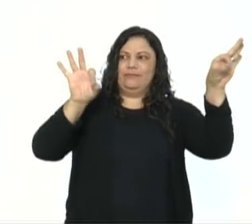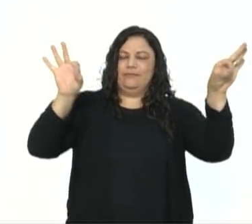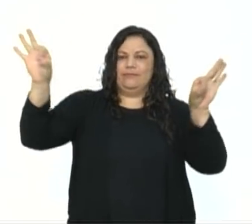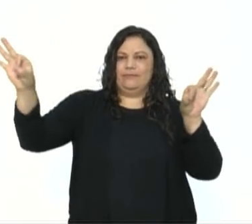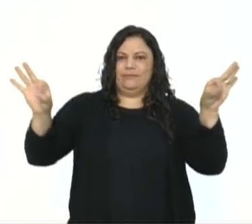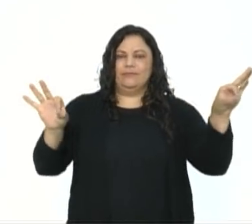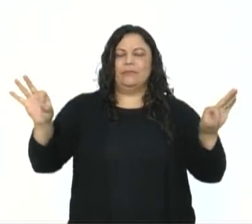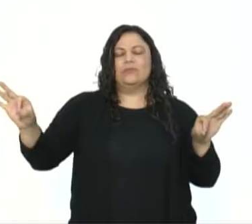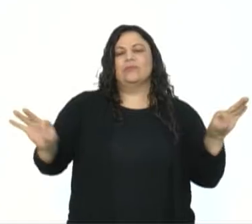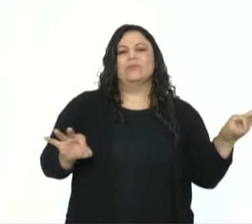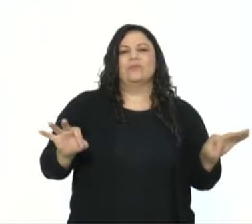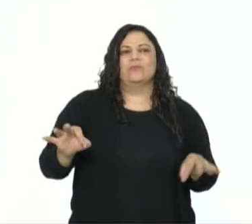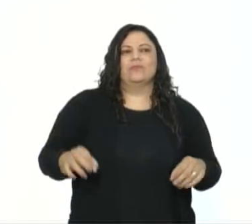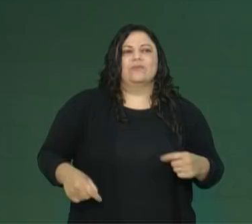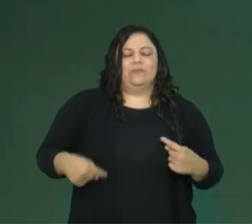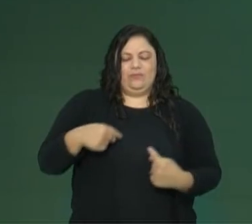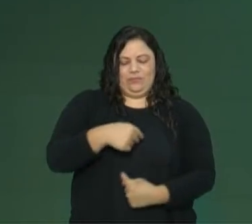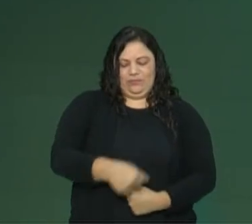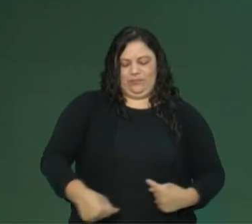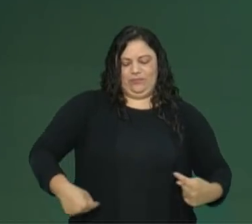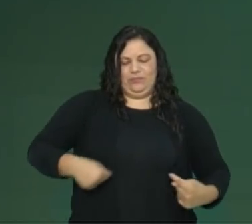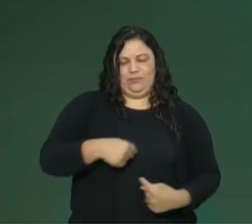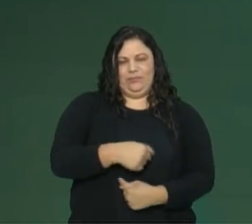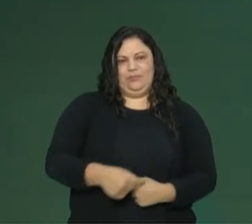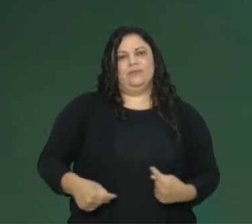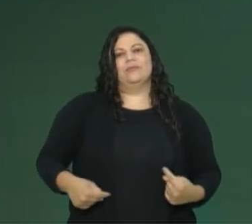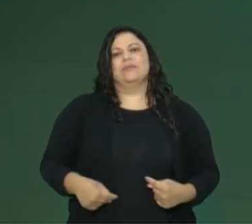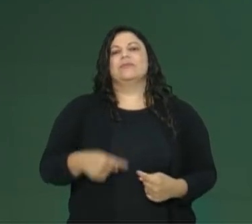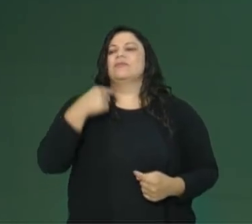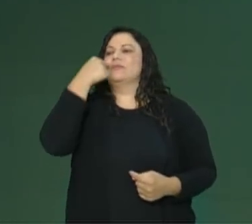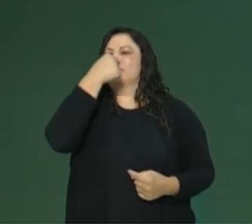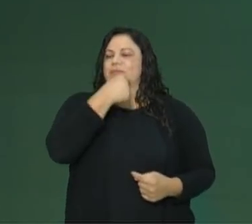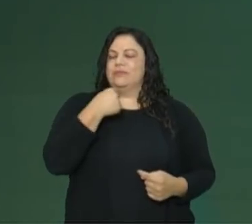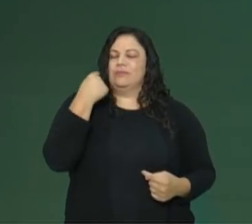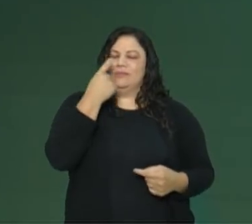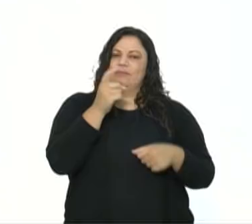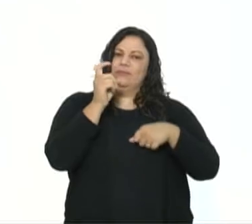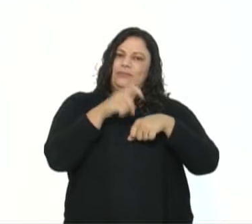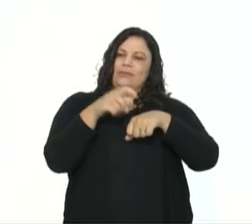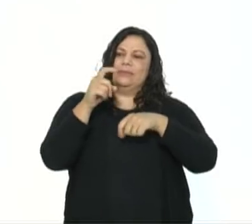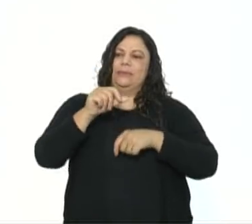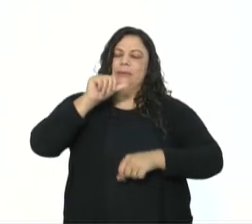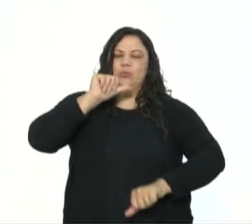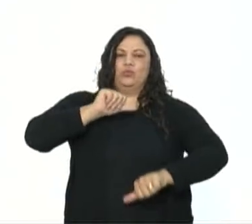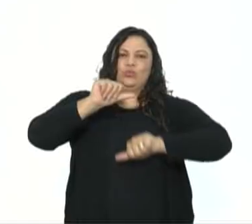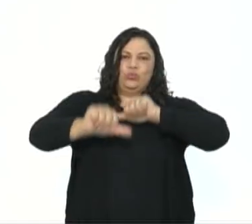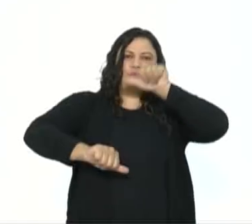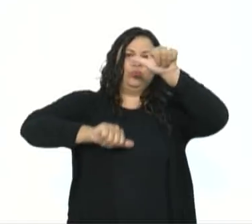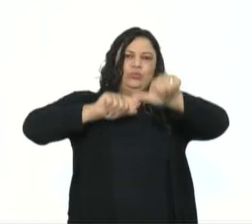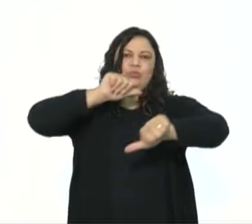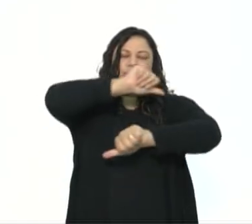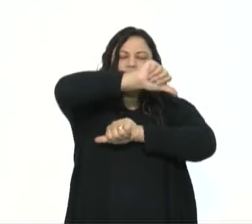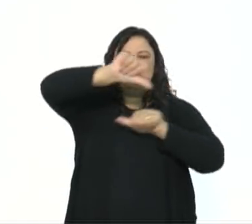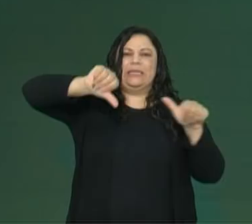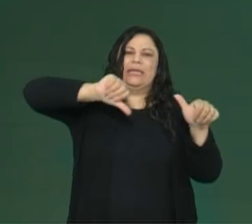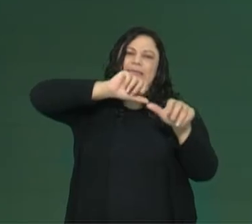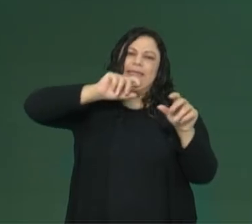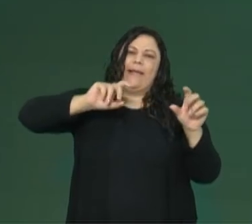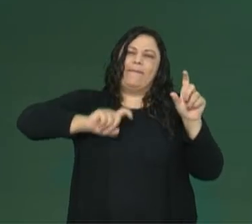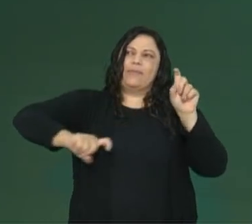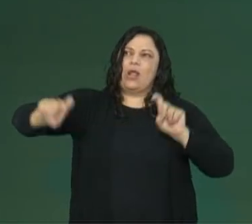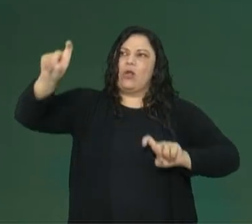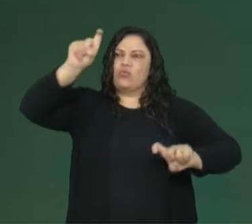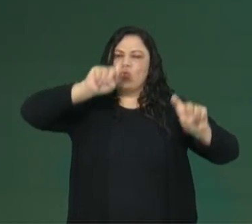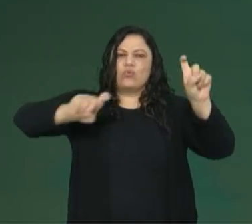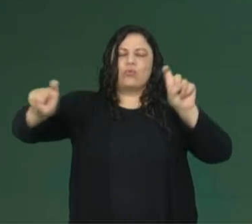No sistema digestivo do mosquito eles vão para o sistema bucal dele e o ciclo se reinicia. O que acontece é que lá no teu